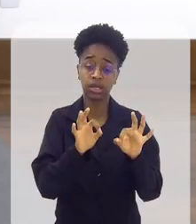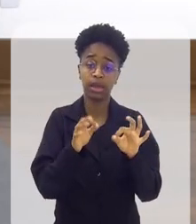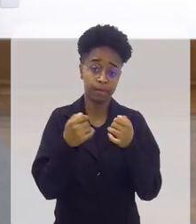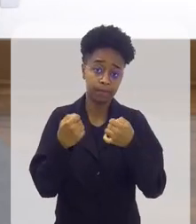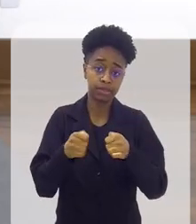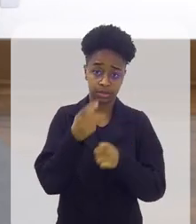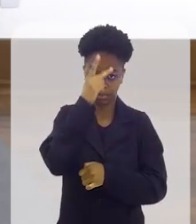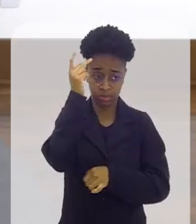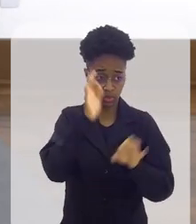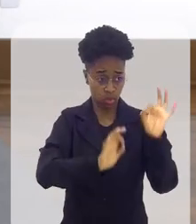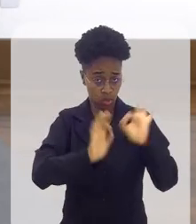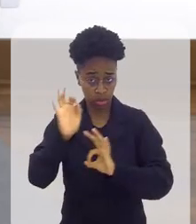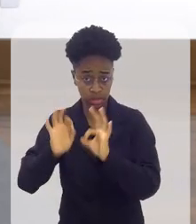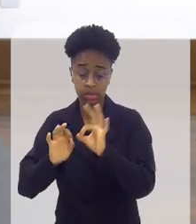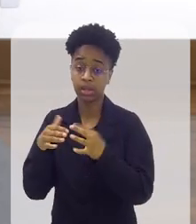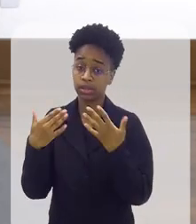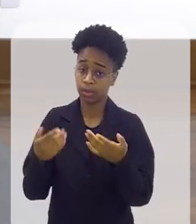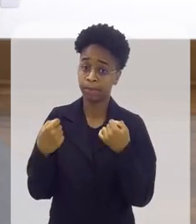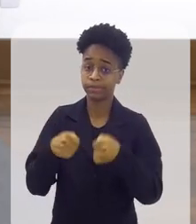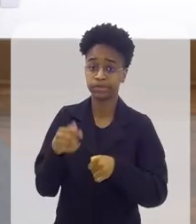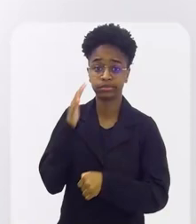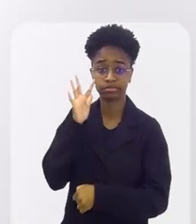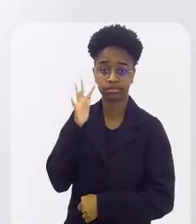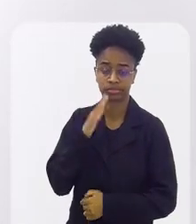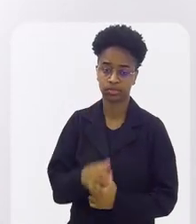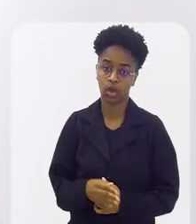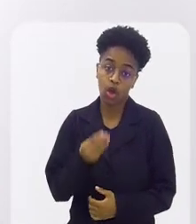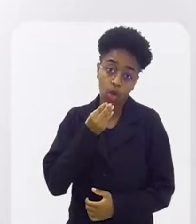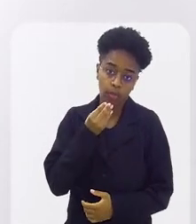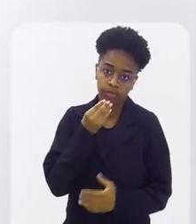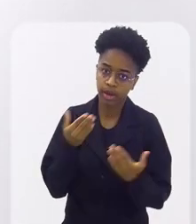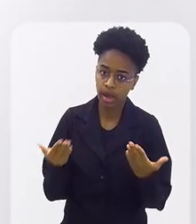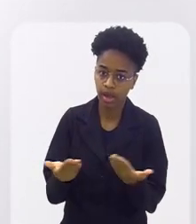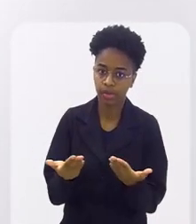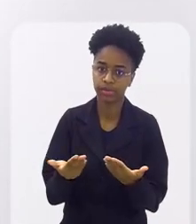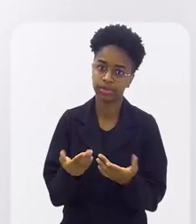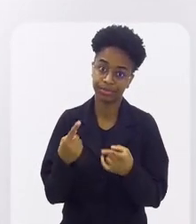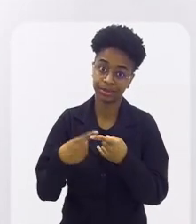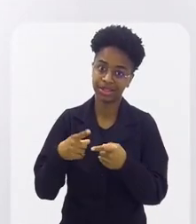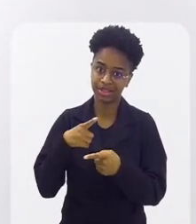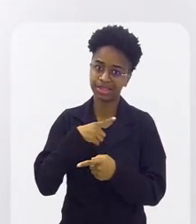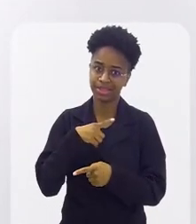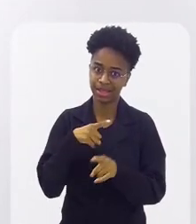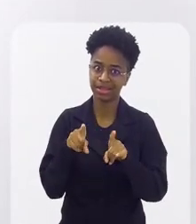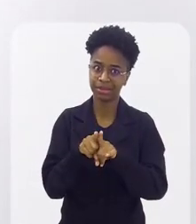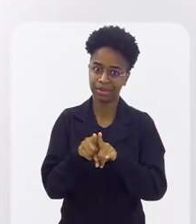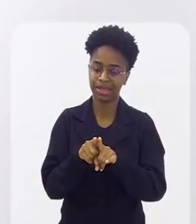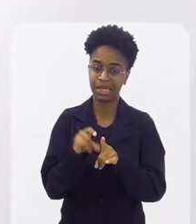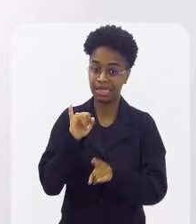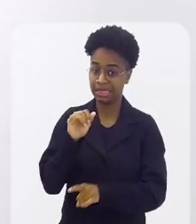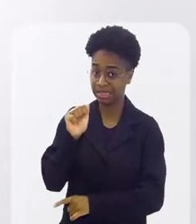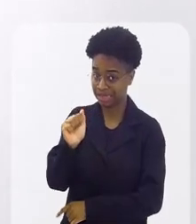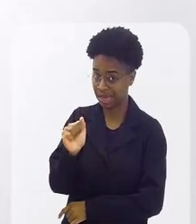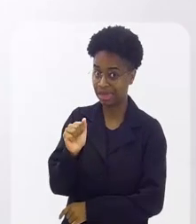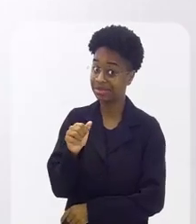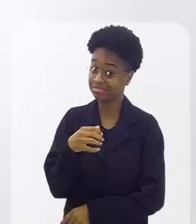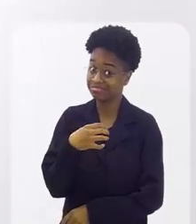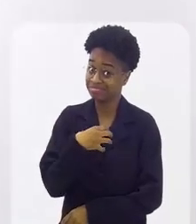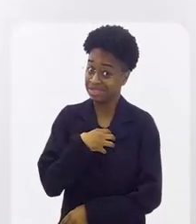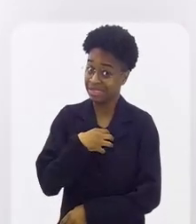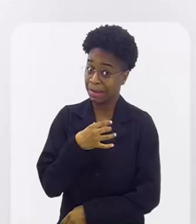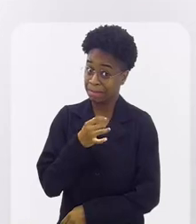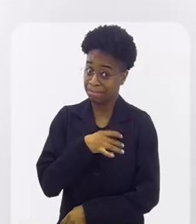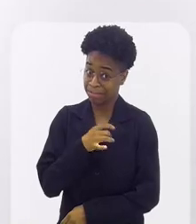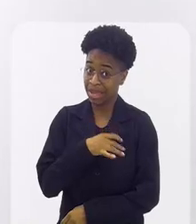conversando. Então, eu acho que é isso que precisa partir desse ficar lugar. Claro. Claro, por enquanto, até porque a gente tem as inteligências artificiais aí dando